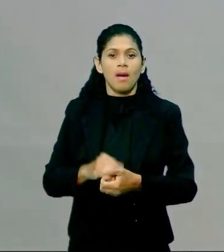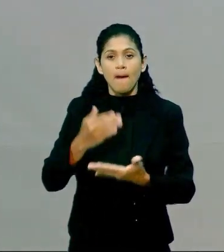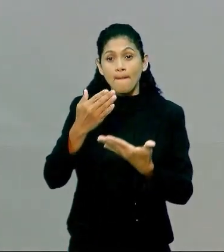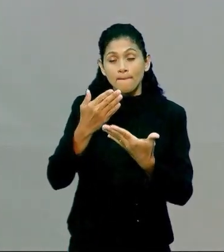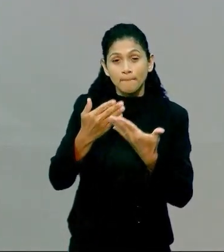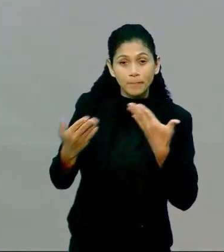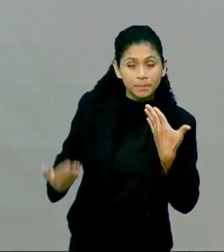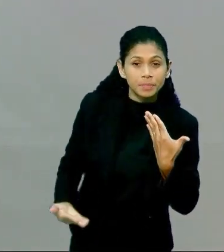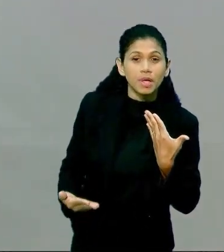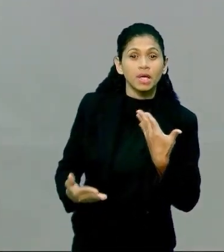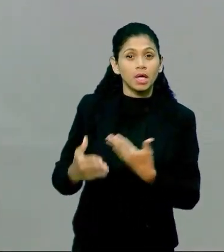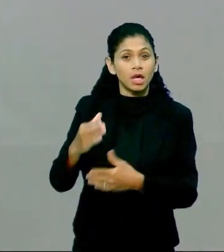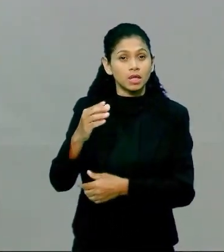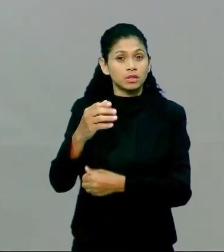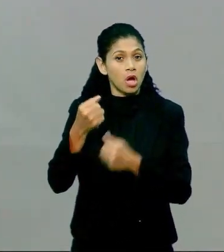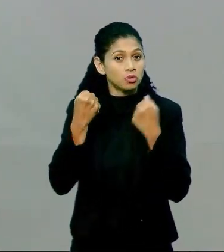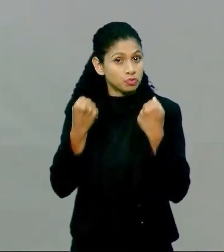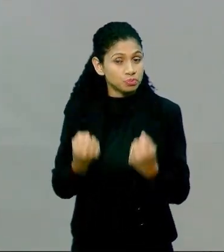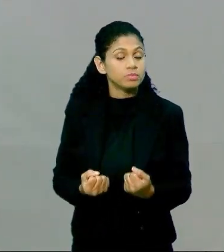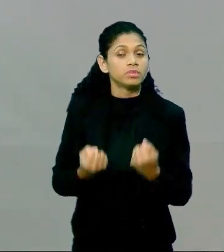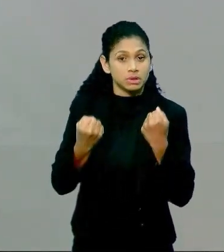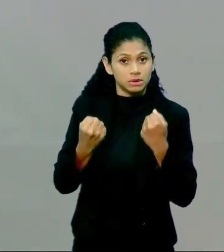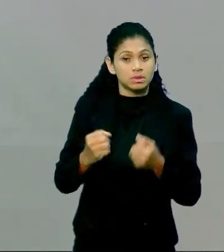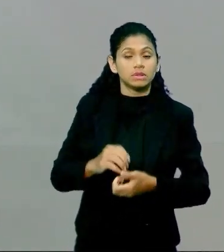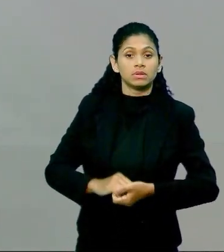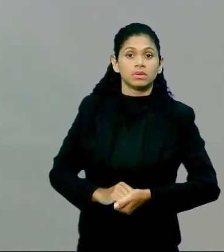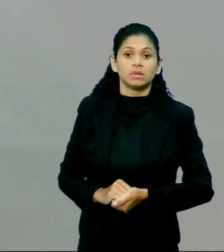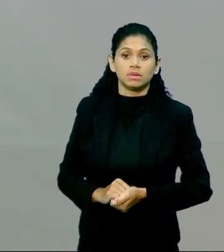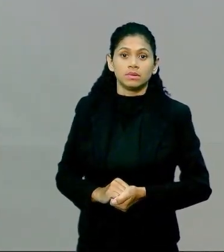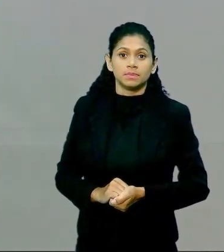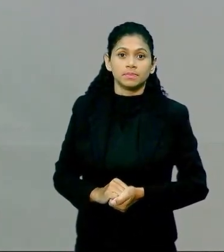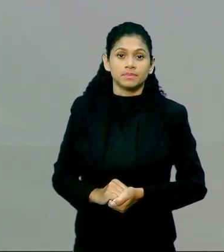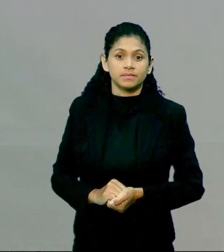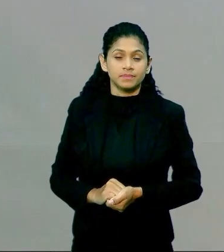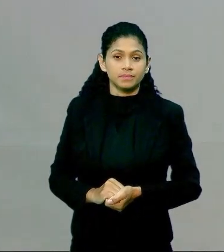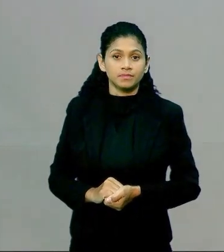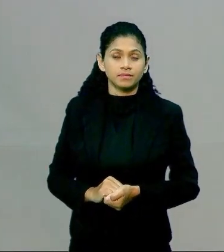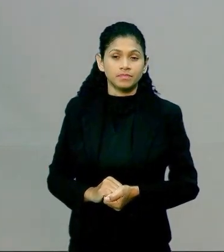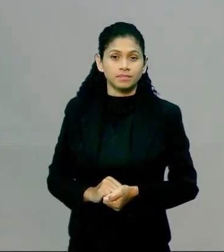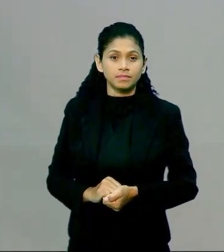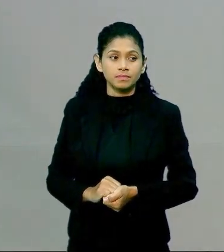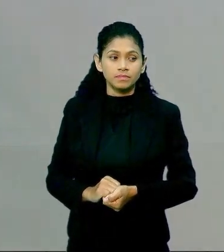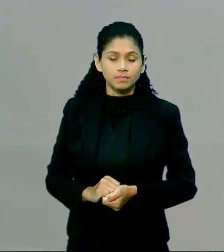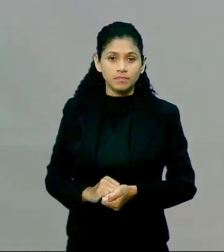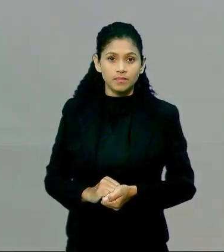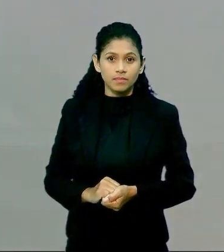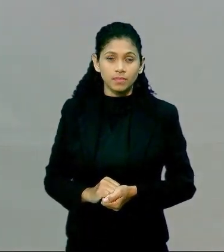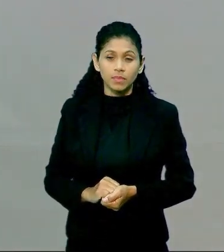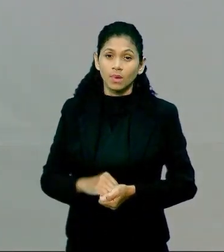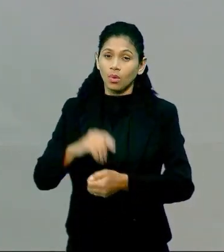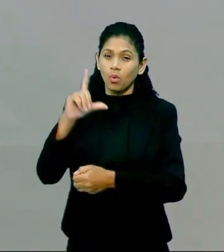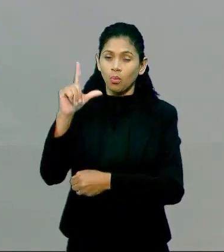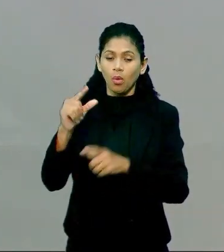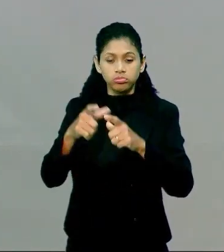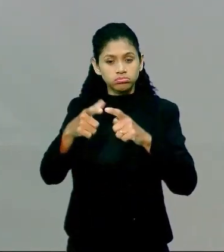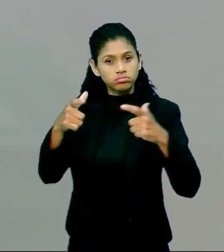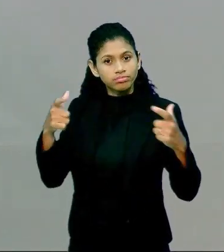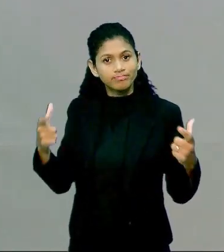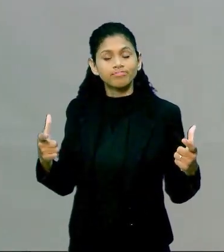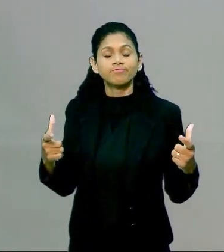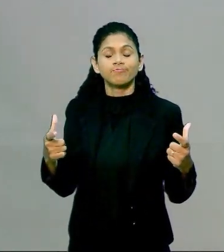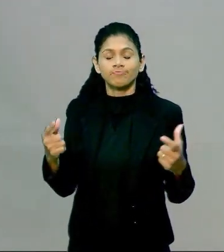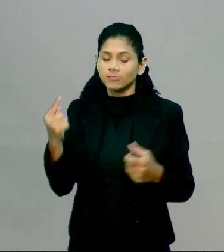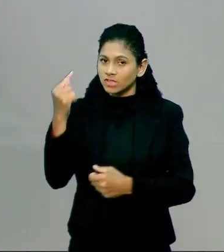que vai auxiliar em danças aeróbicas, nesse gasto aeróbico. Então veja que ela é um pouco mais ampla do que a